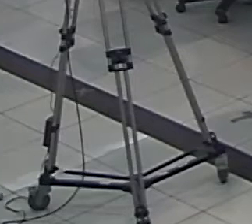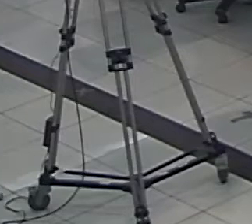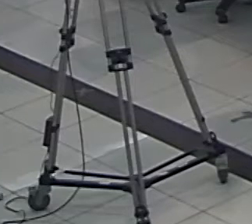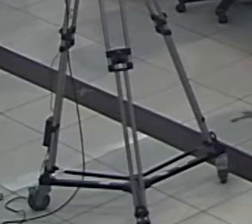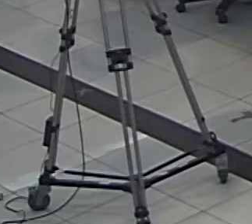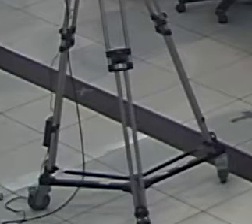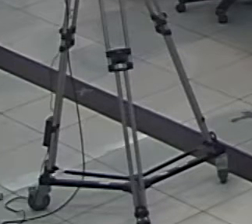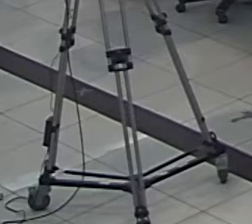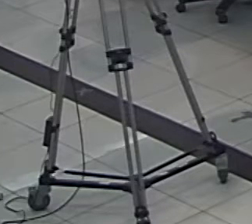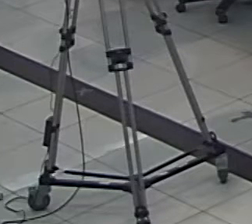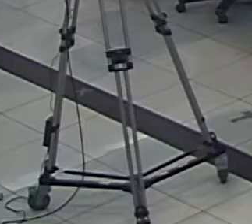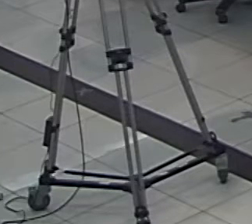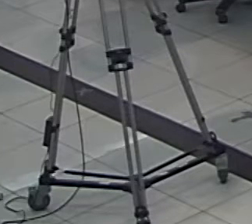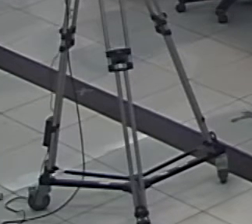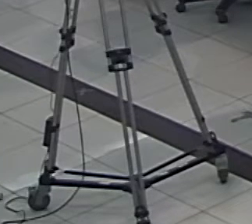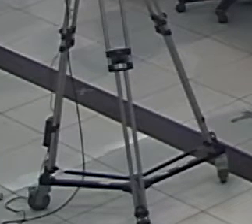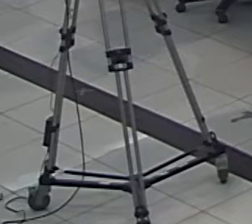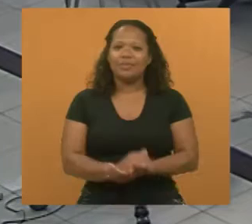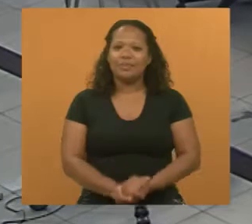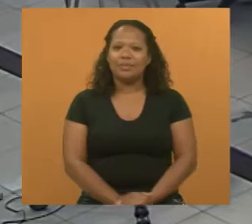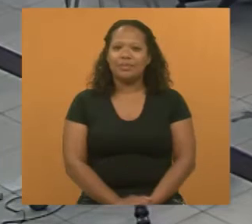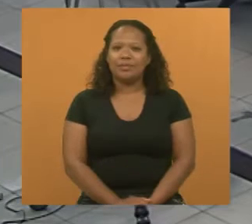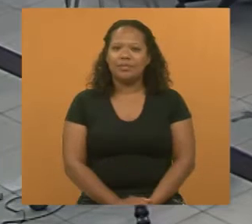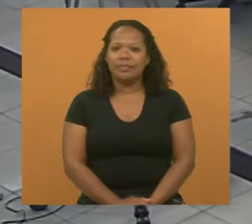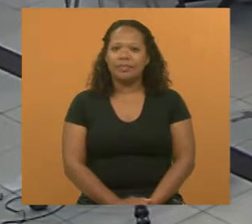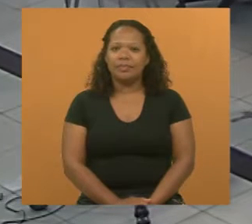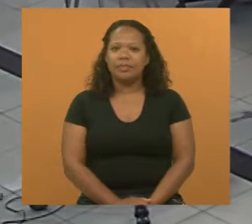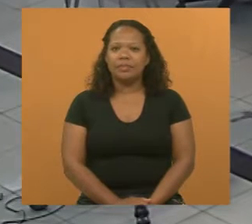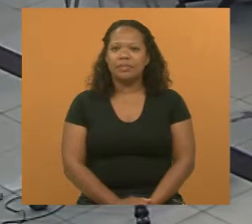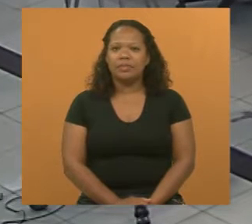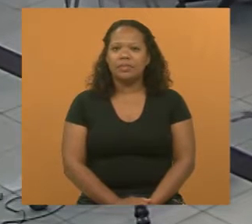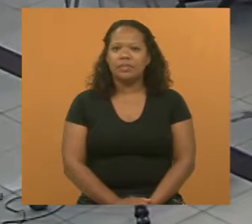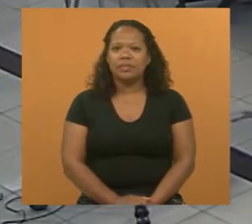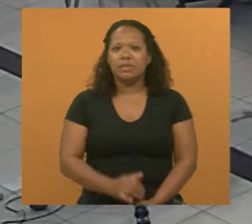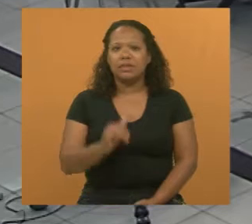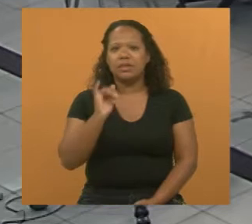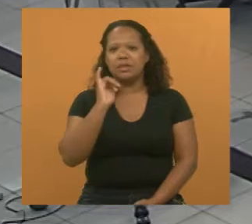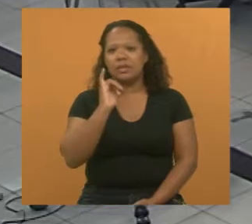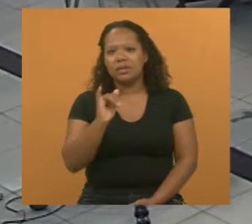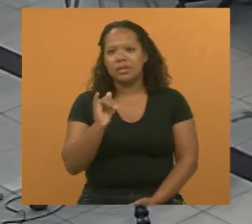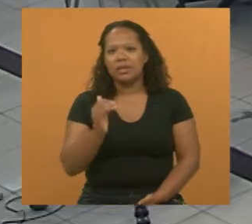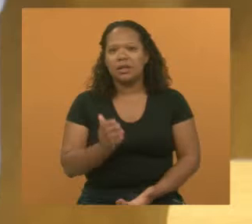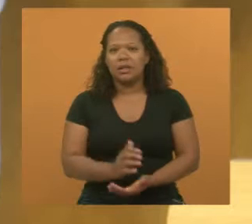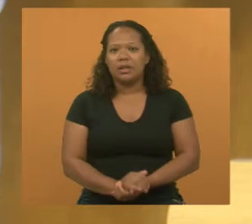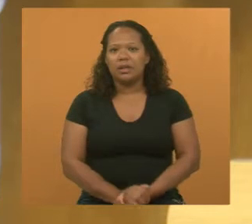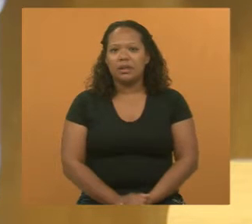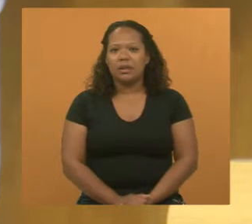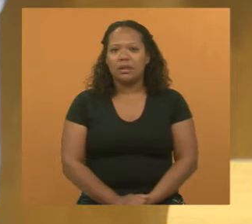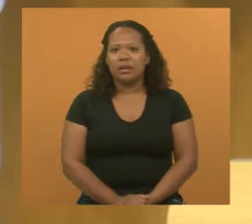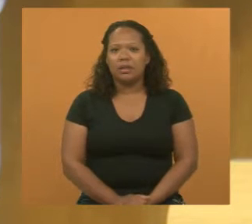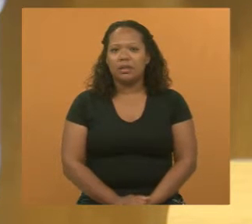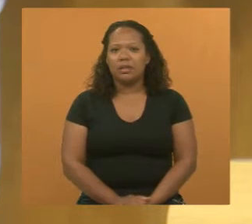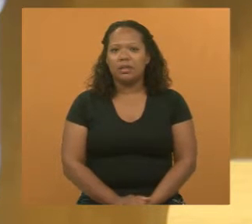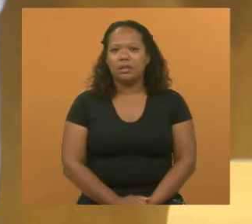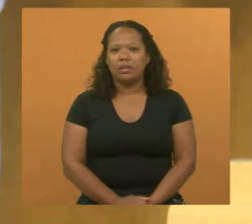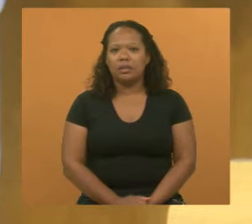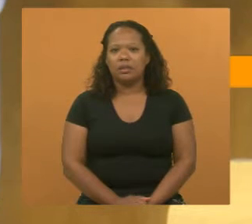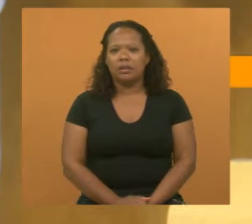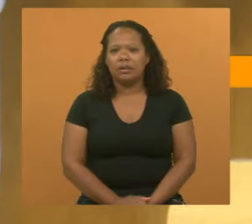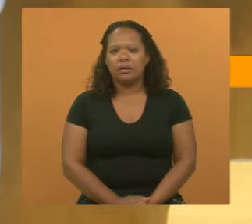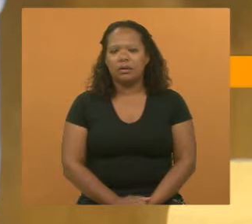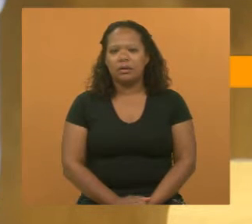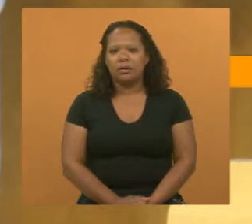Quero cumprimentar a todos e dizer que o nosso país, no final de semana agora,